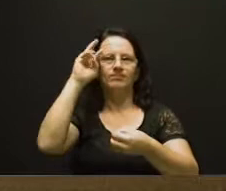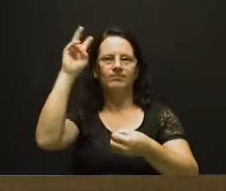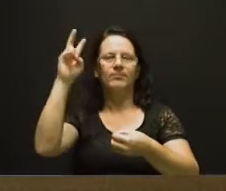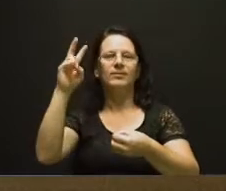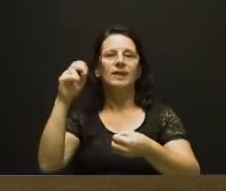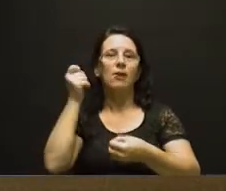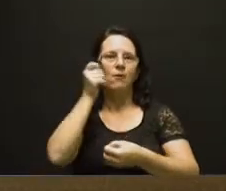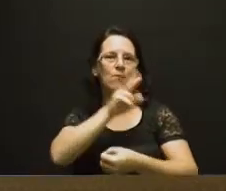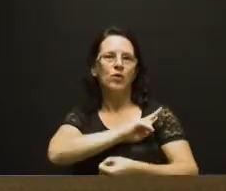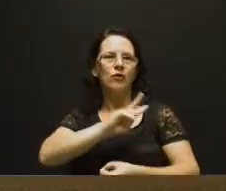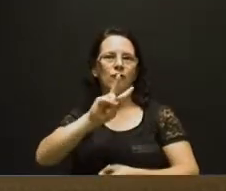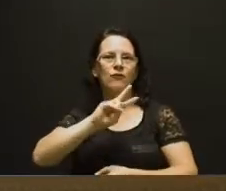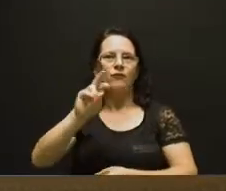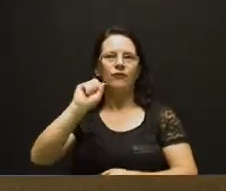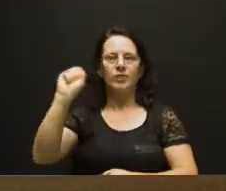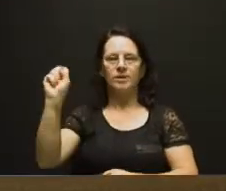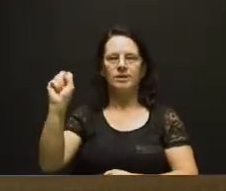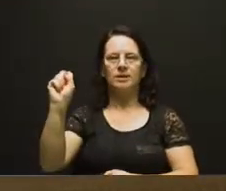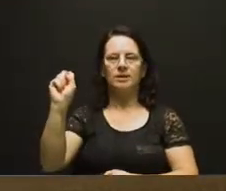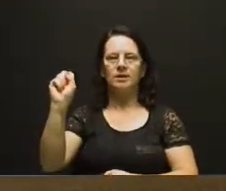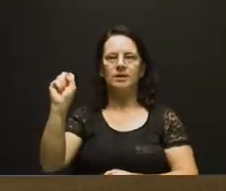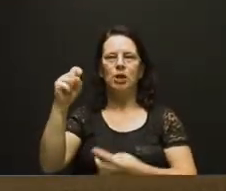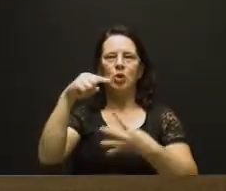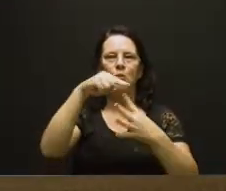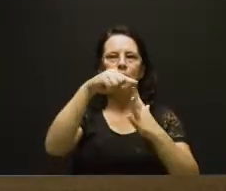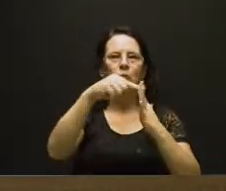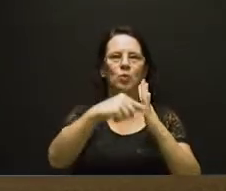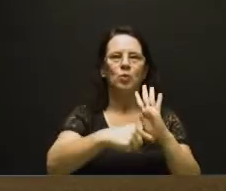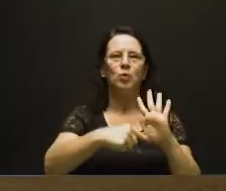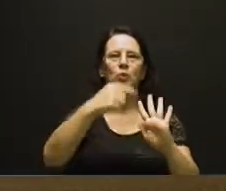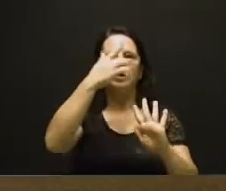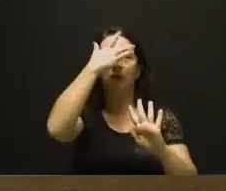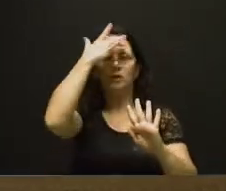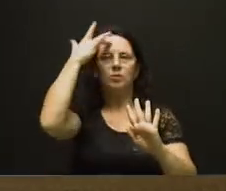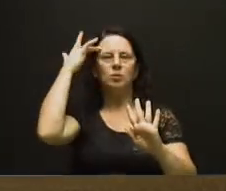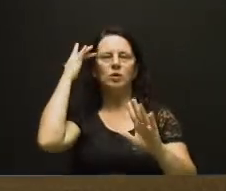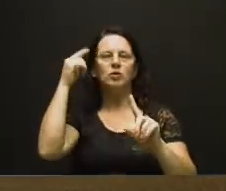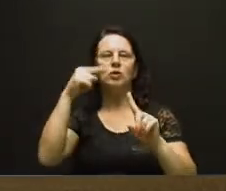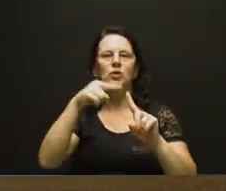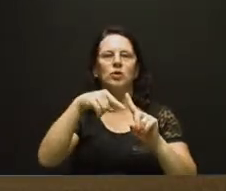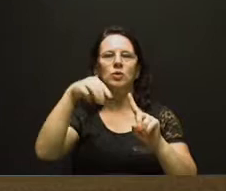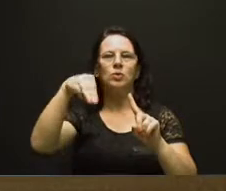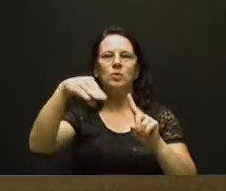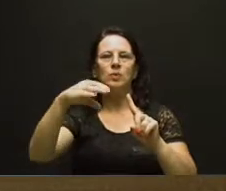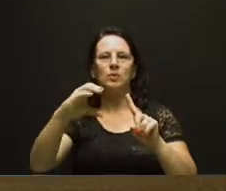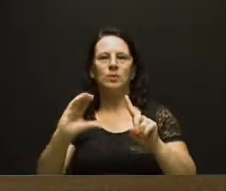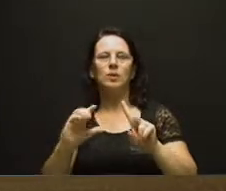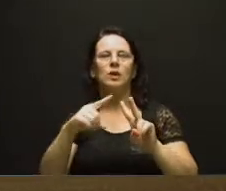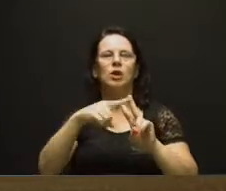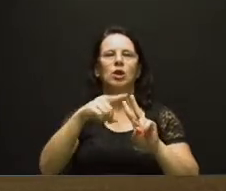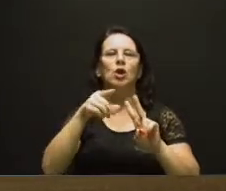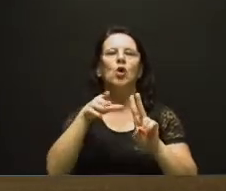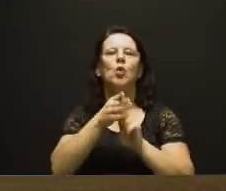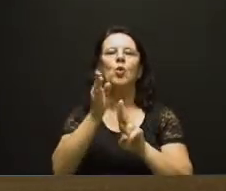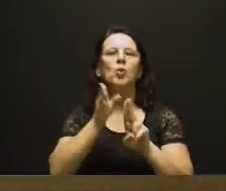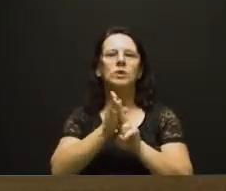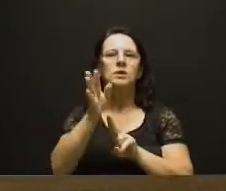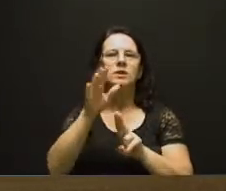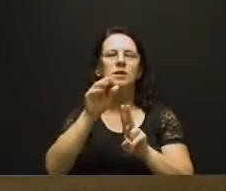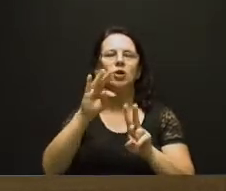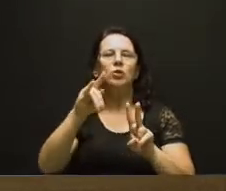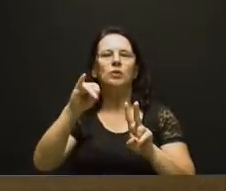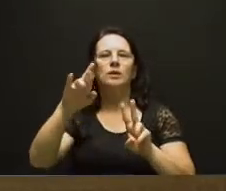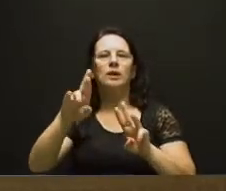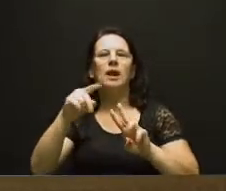que tem vários atores que podem ser envolvidos nessa casa mac pode ser envolvido conselho tutelar pode ser envolvido o